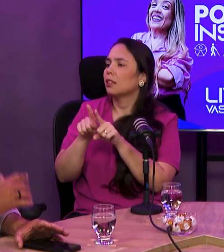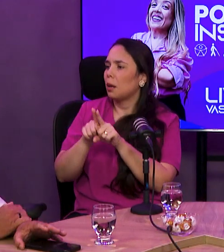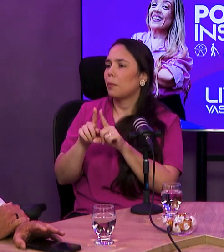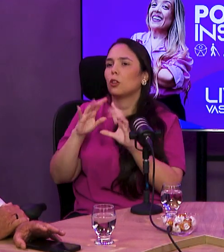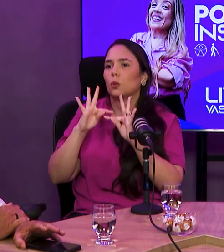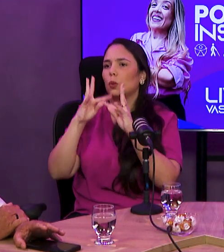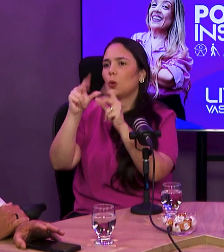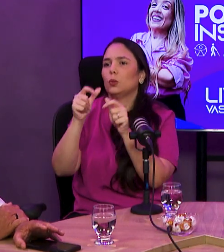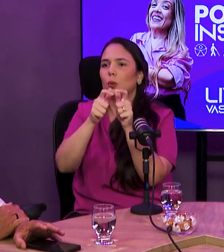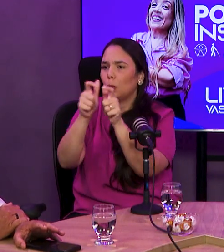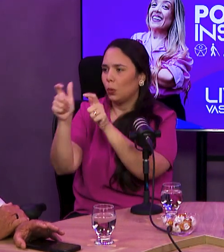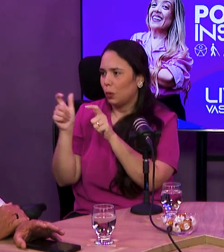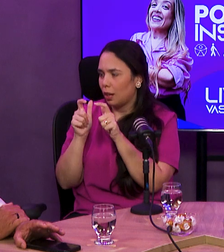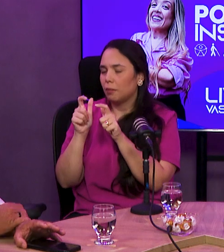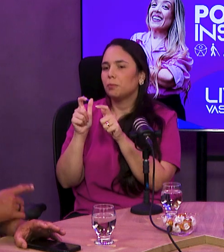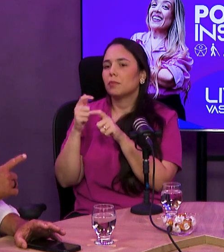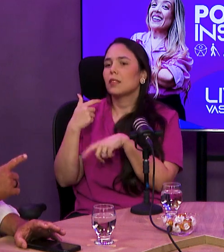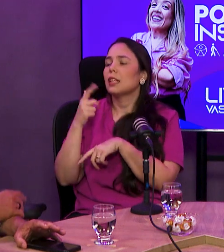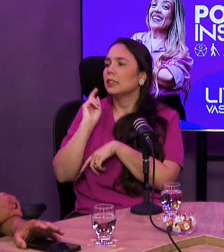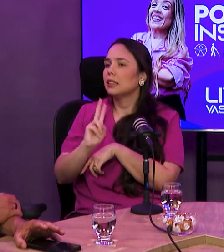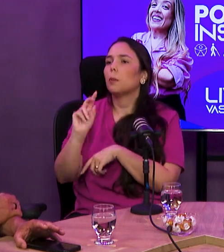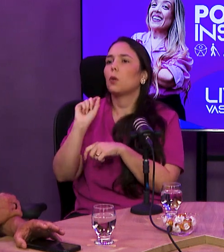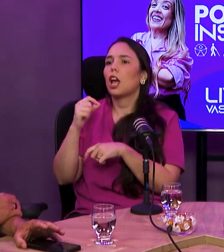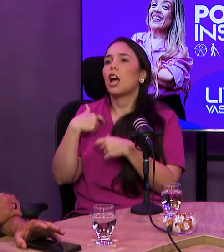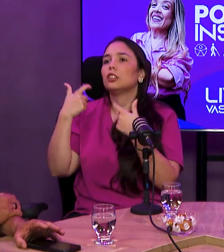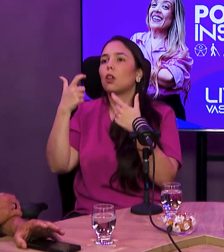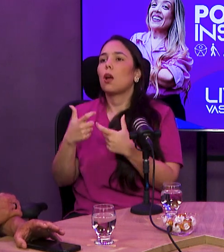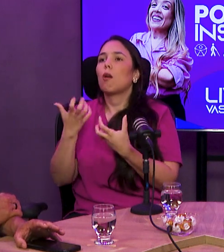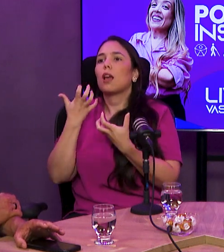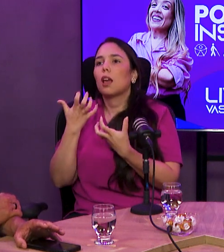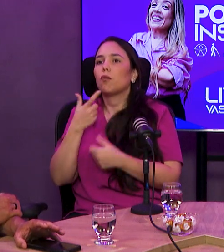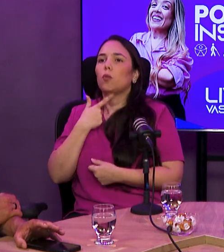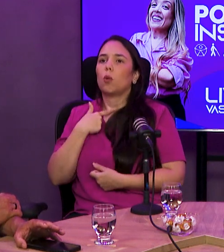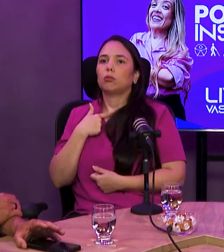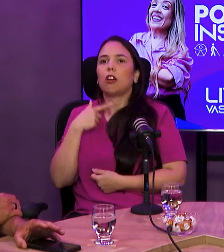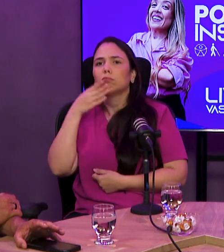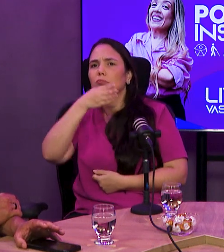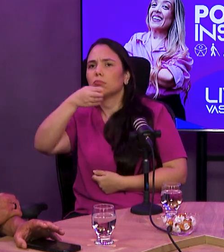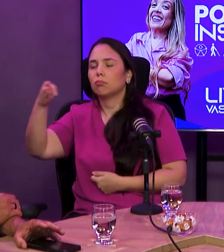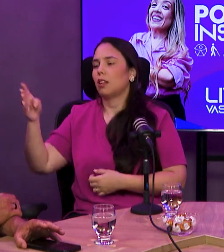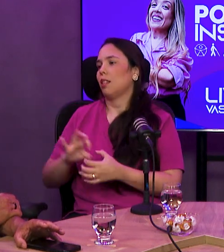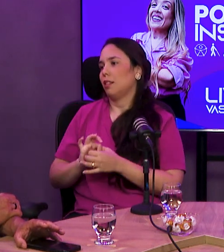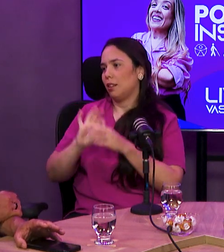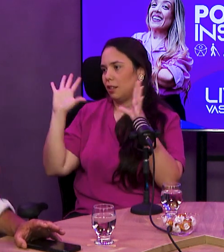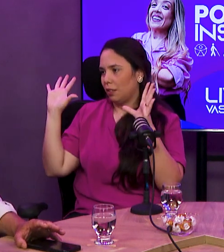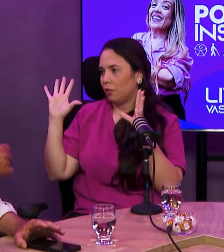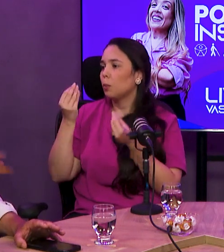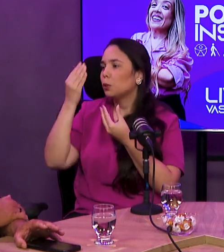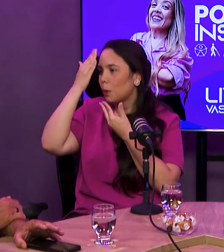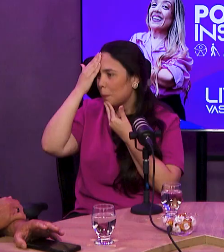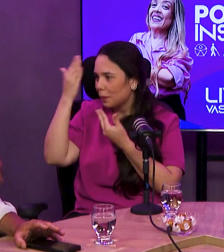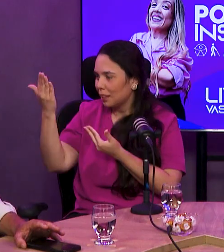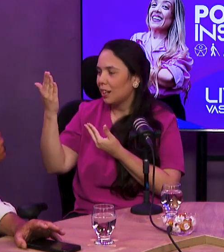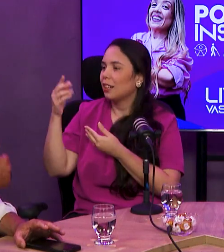lugares. Eu falo muito que a gente precisa estar onde a gente quer, onde a gente deve e onde a gente precisa. Muito obrigado